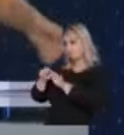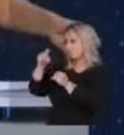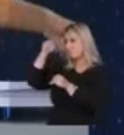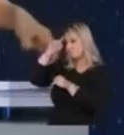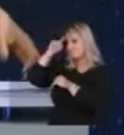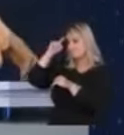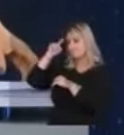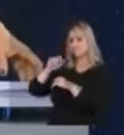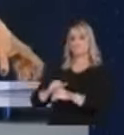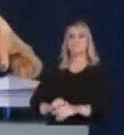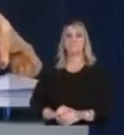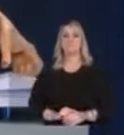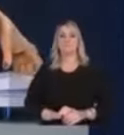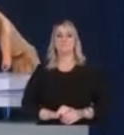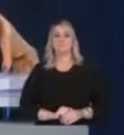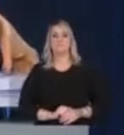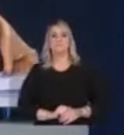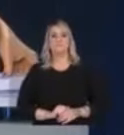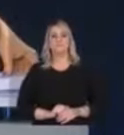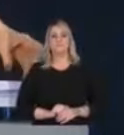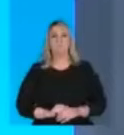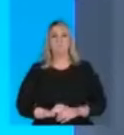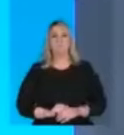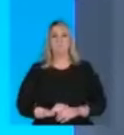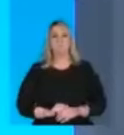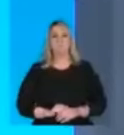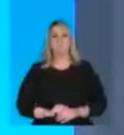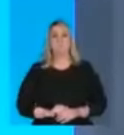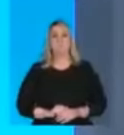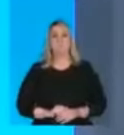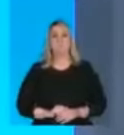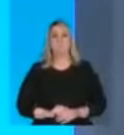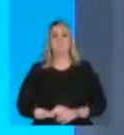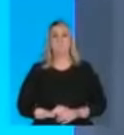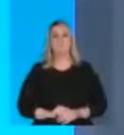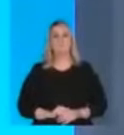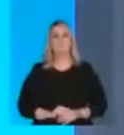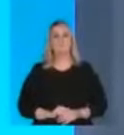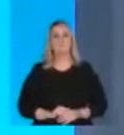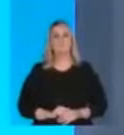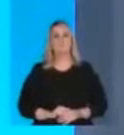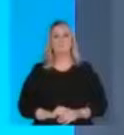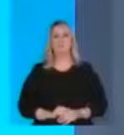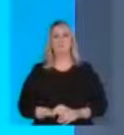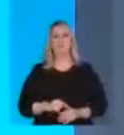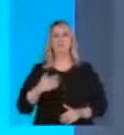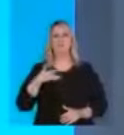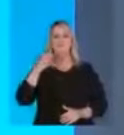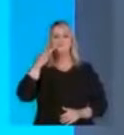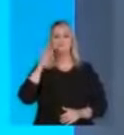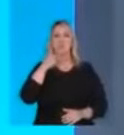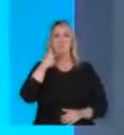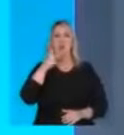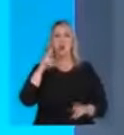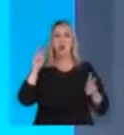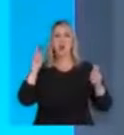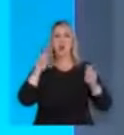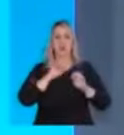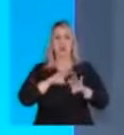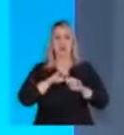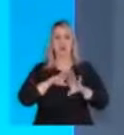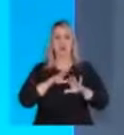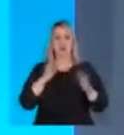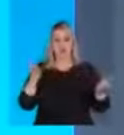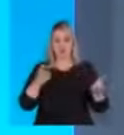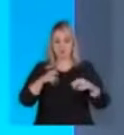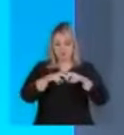para o candidato Marcelo Crivela por favor Crivela eh eu não consegui falar de educação por isso vou querer